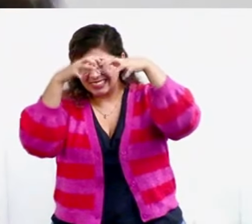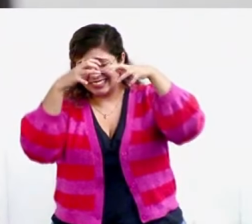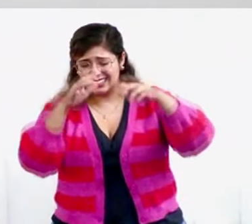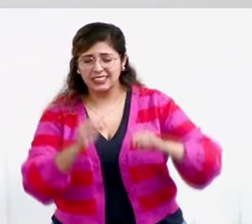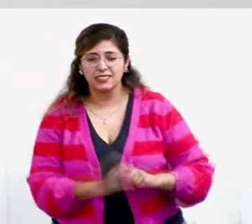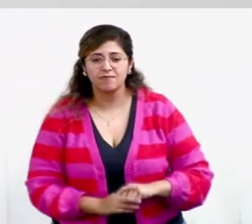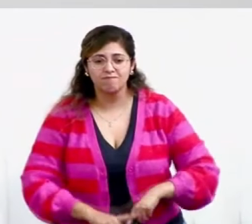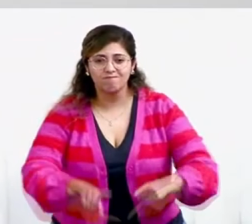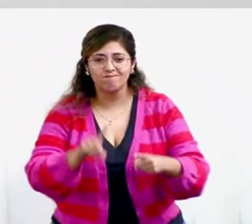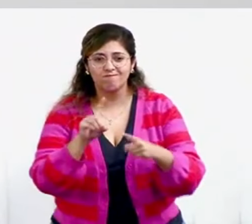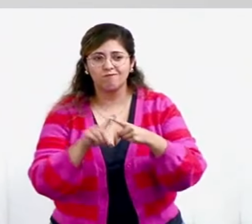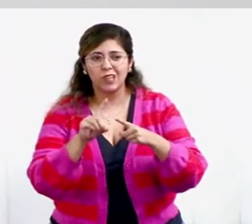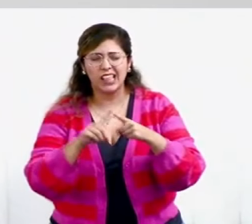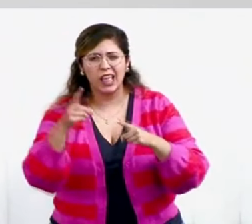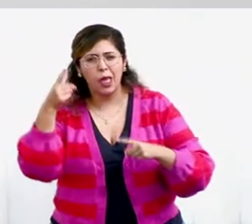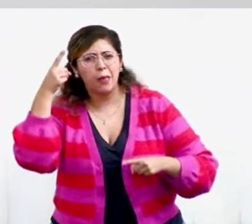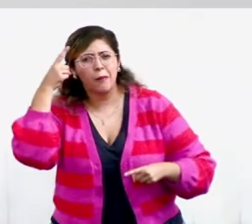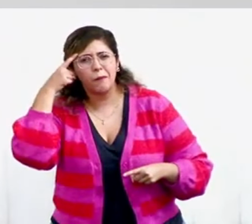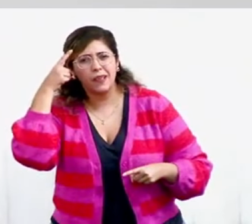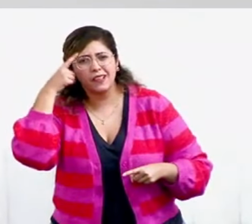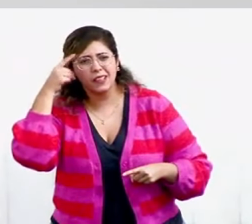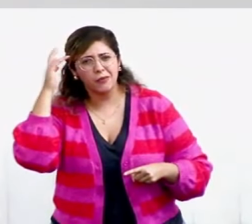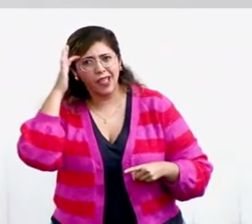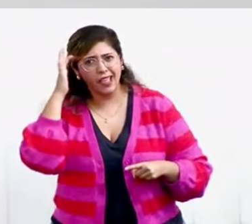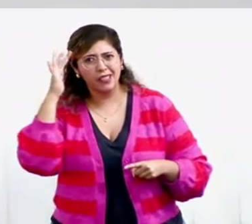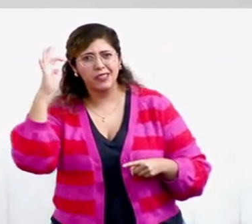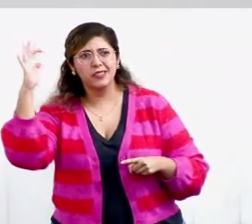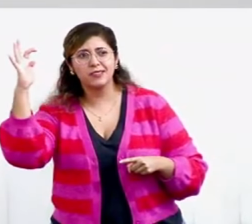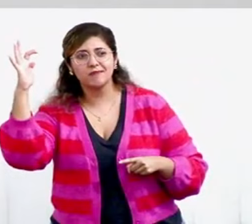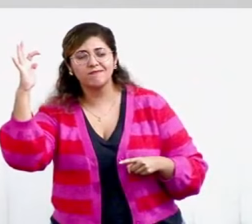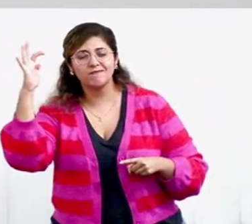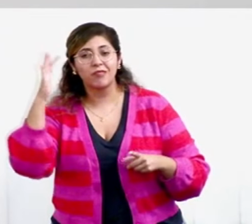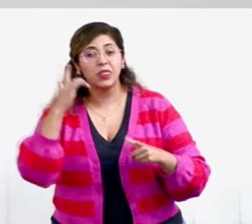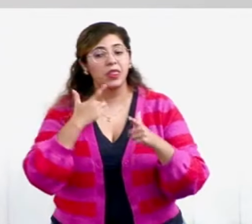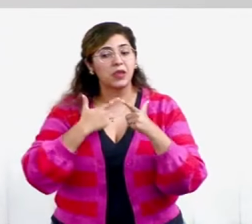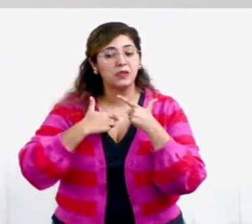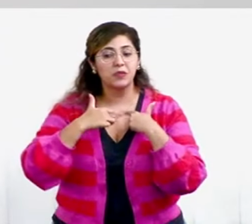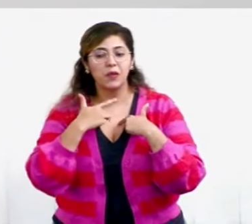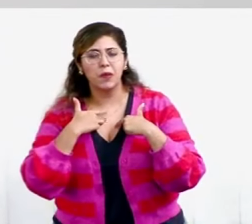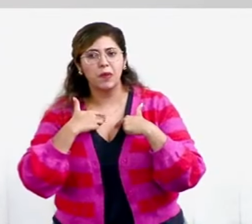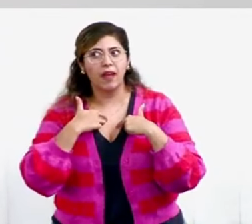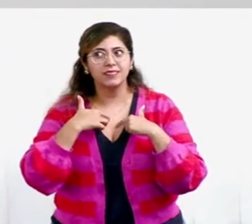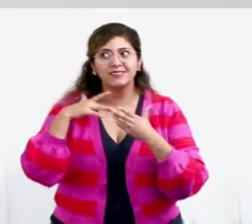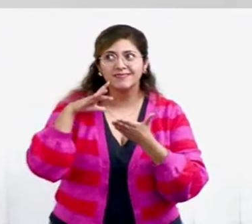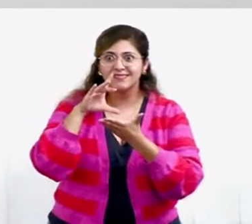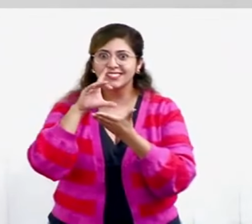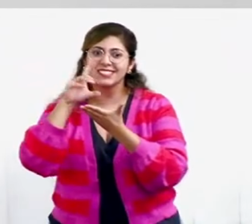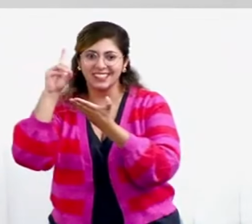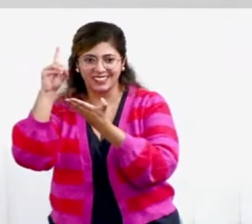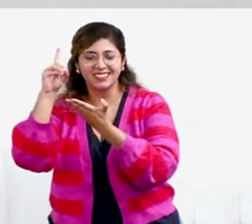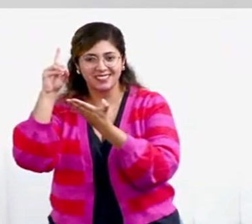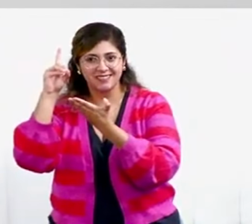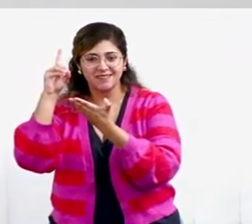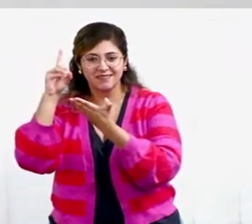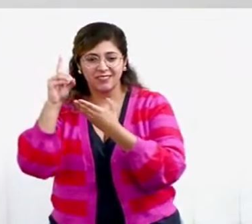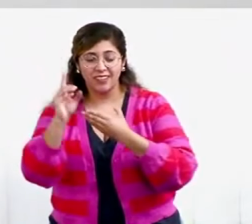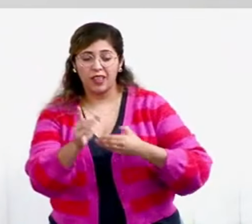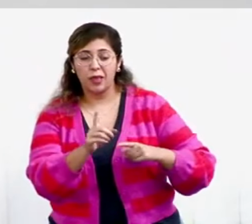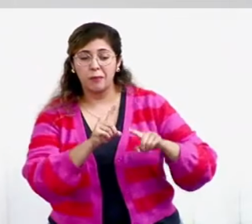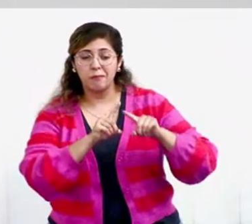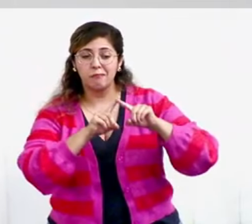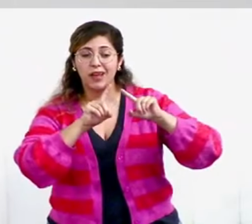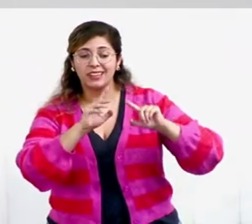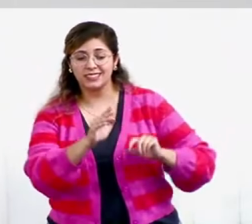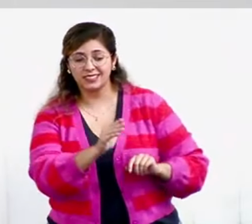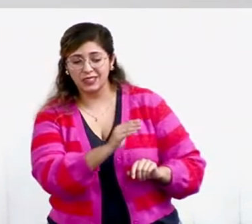seus pensamentos buscam os desejos de um coração petrificado, de um